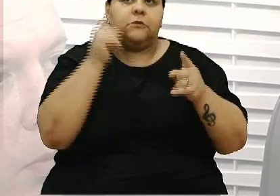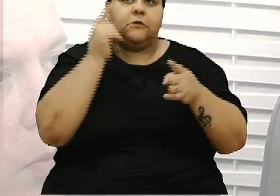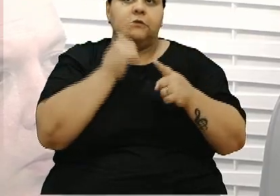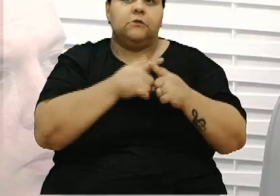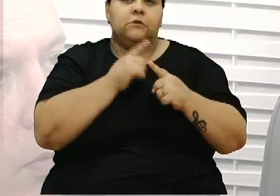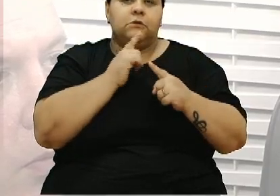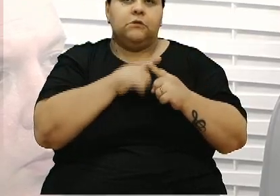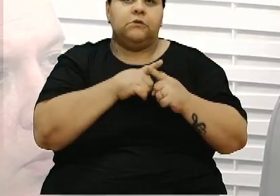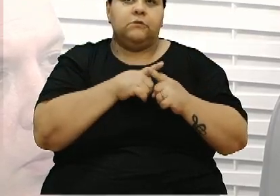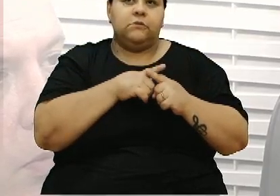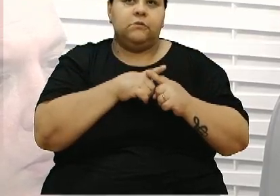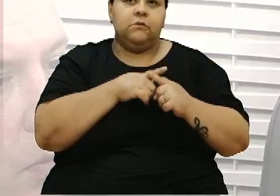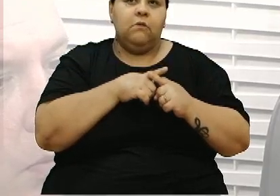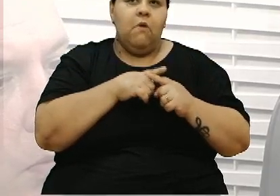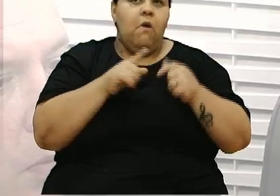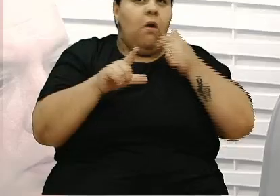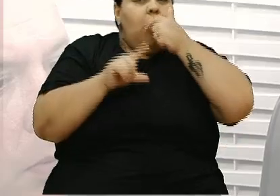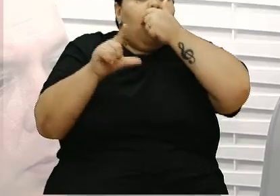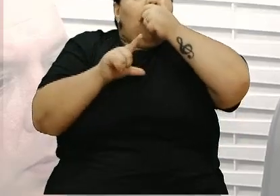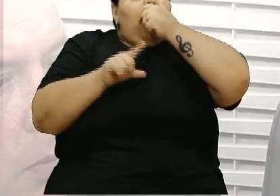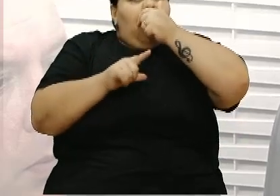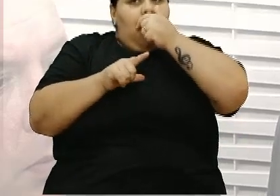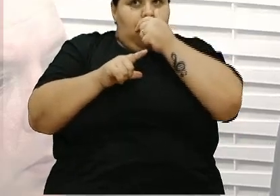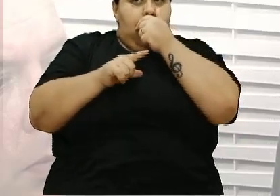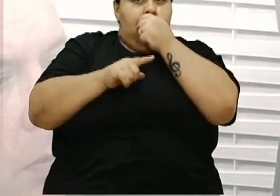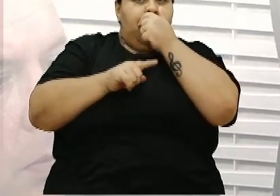porque tem empresas